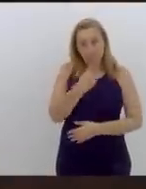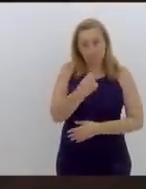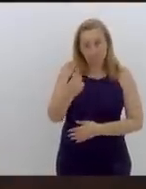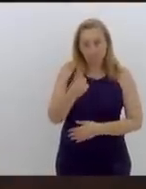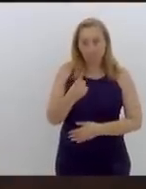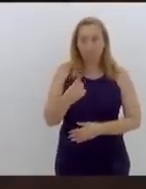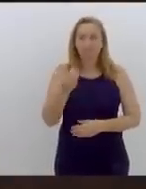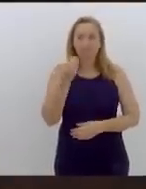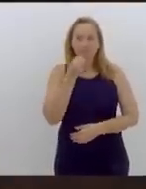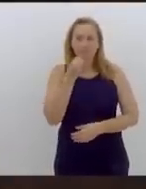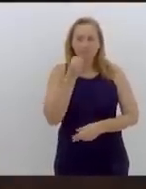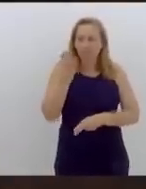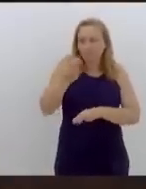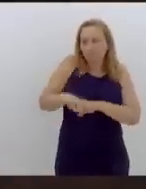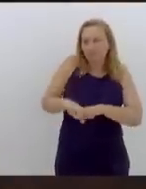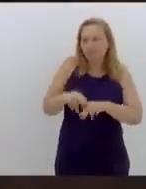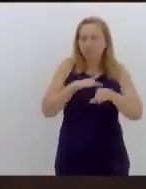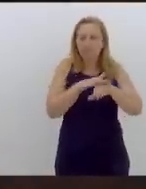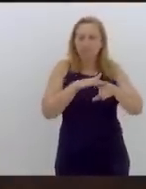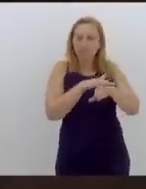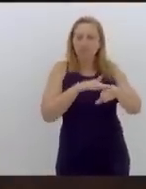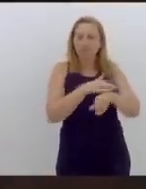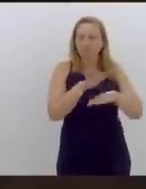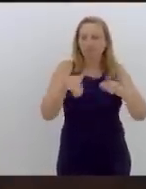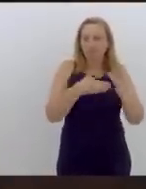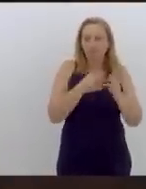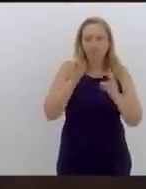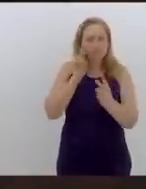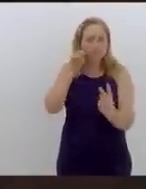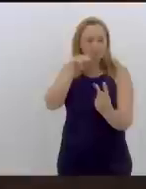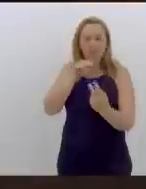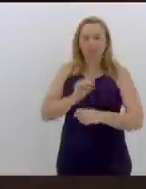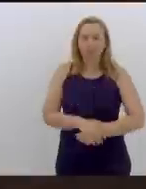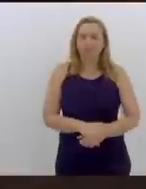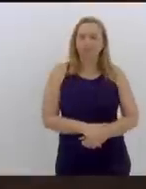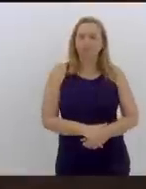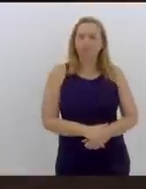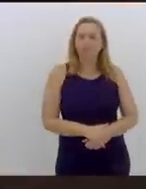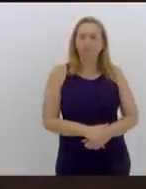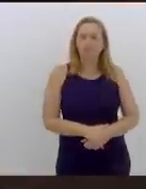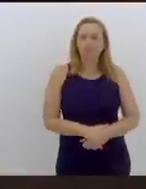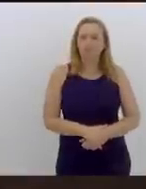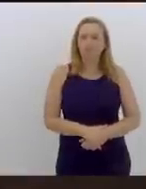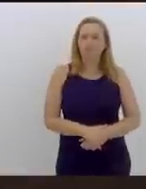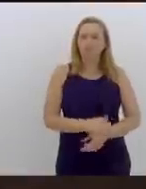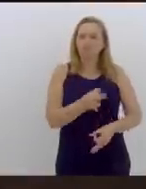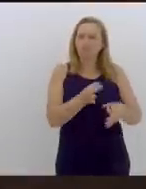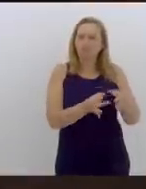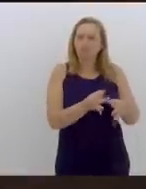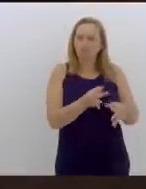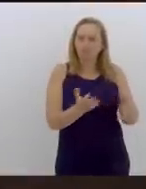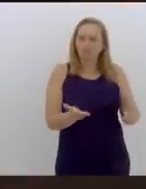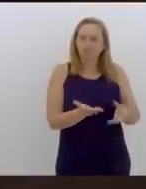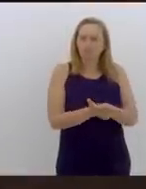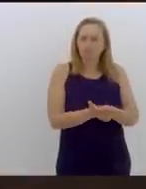a oportunidade tá sentado aqui falando com todos de diferente quando o julgamento